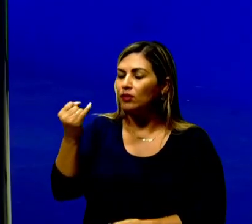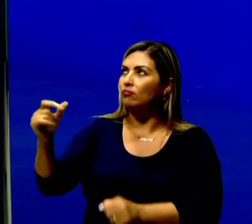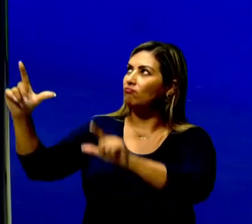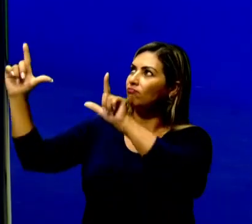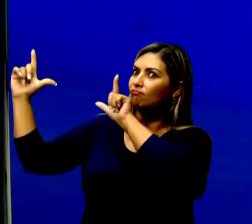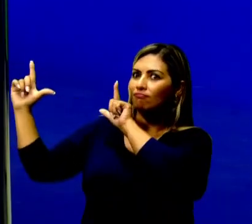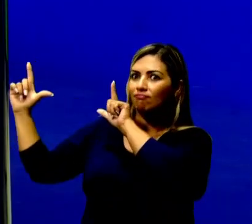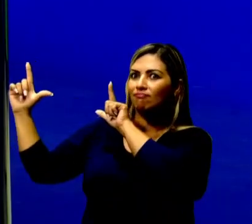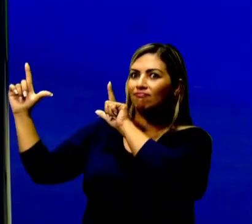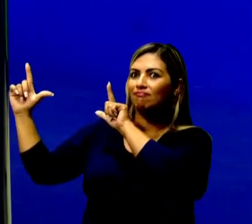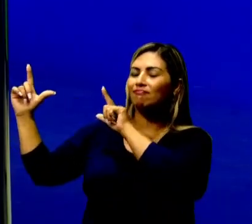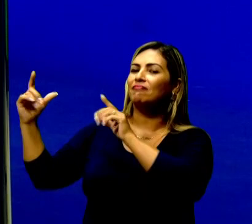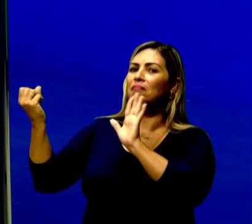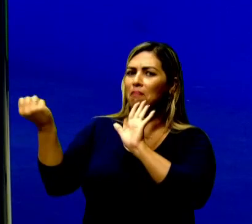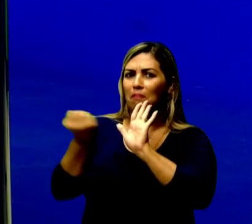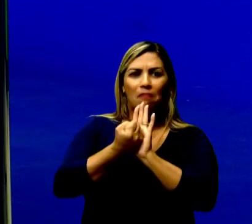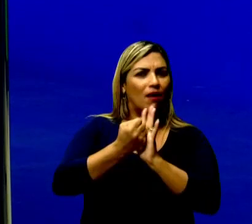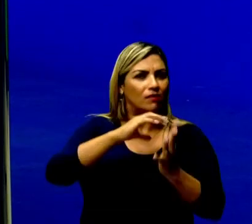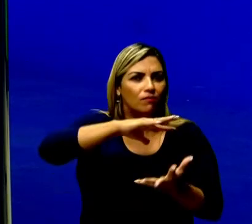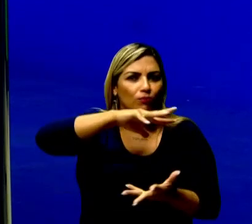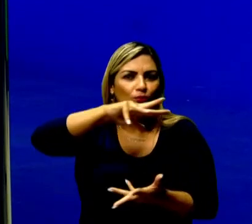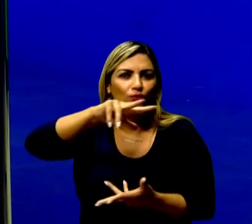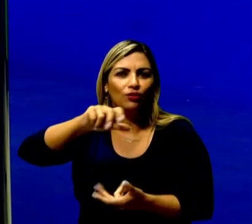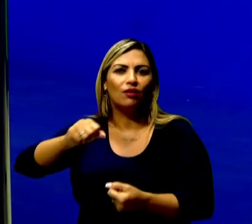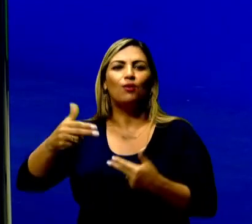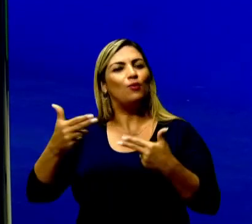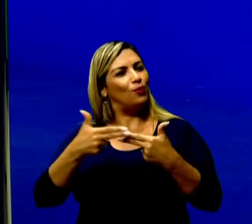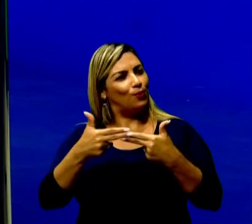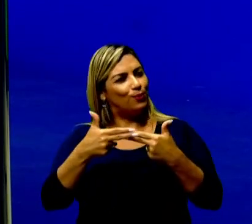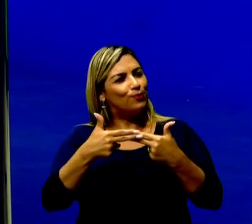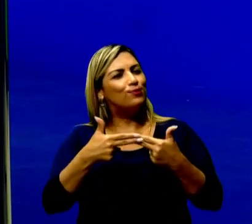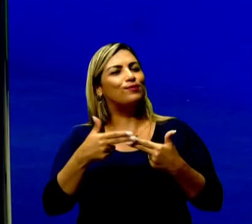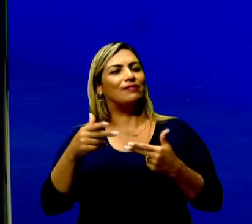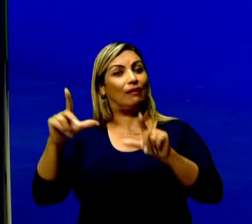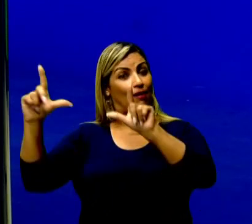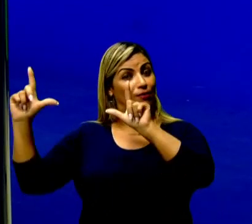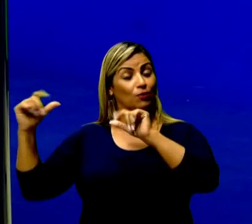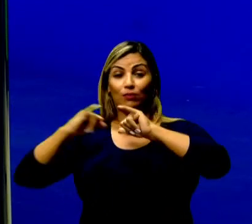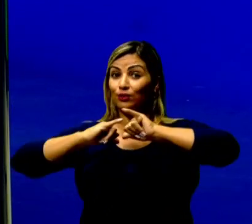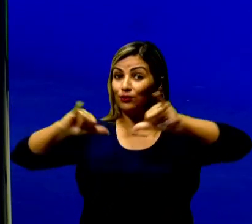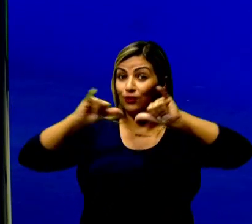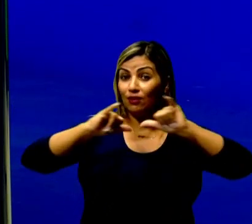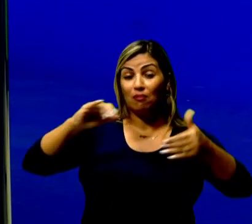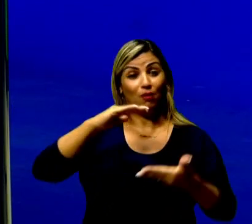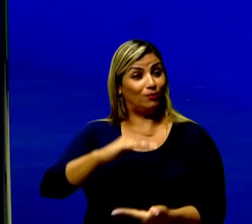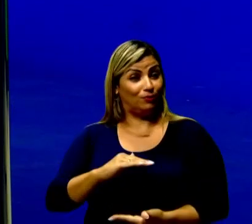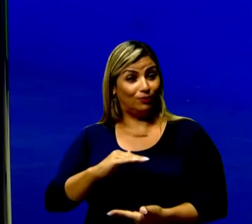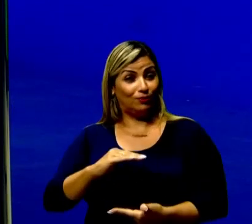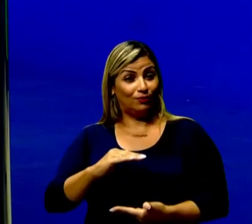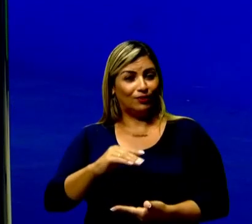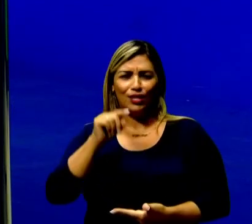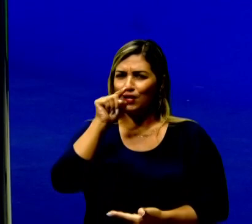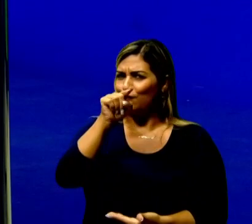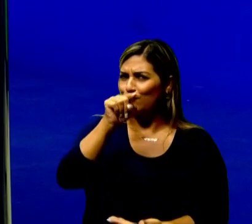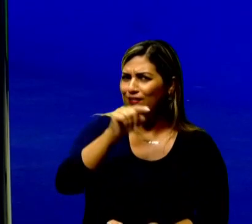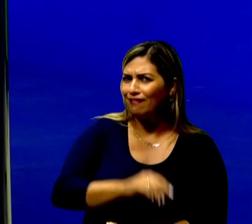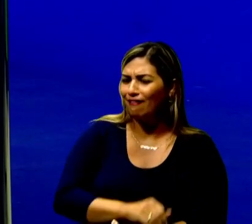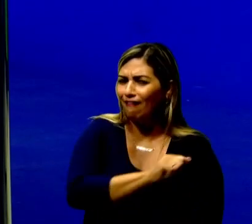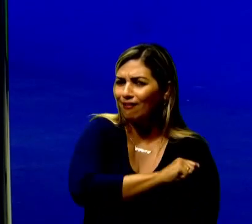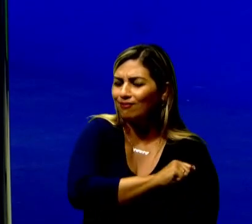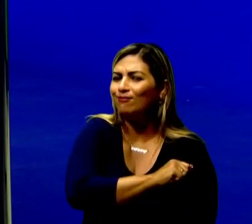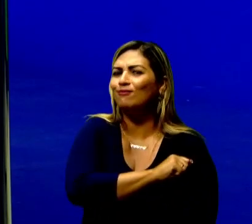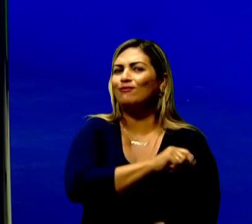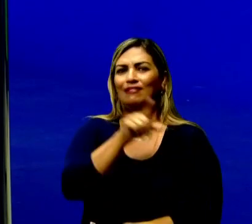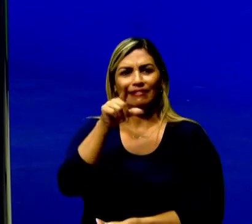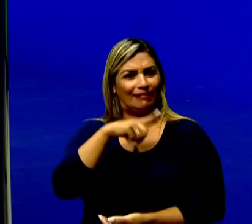alto do ó às grandes marcas mundiais utilizam o lamenta para divulgação do seu produto e você é um